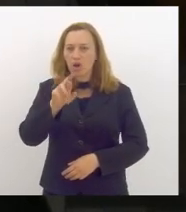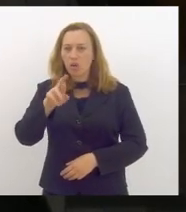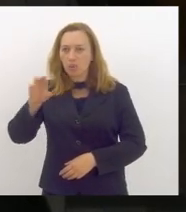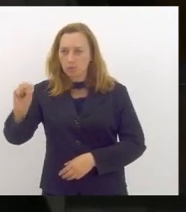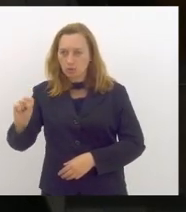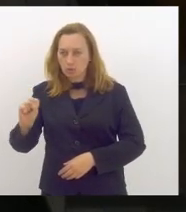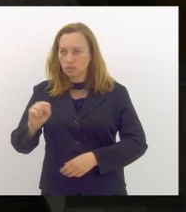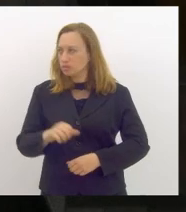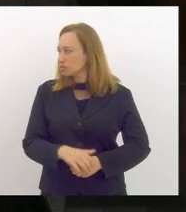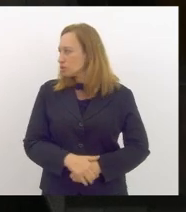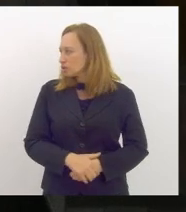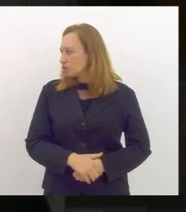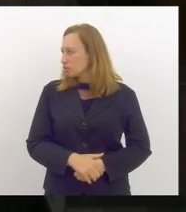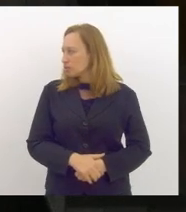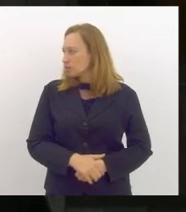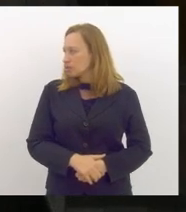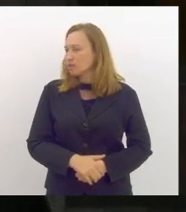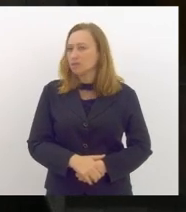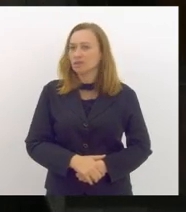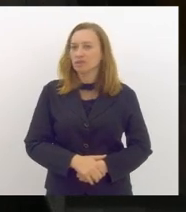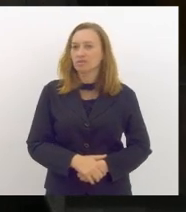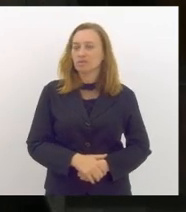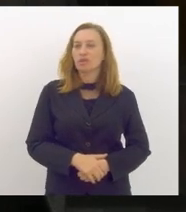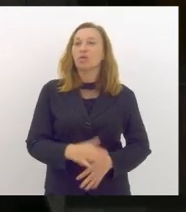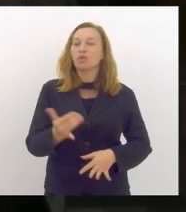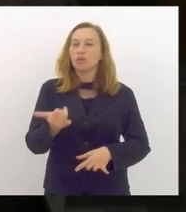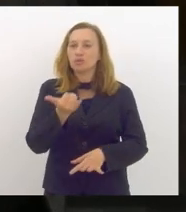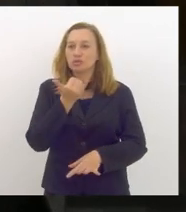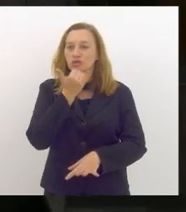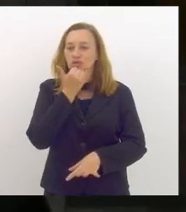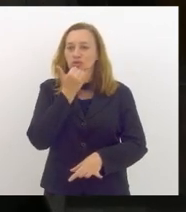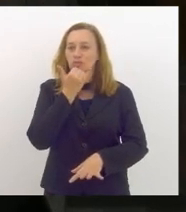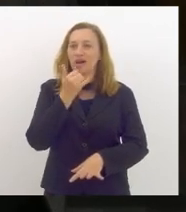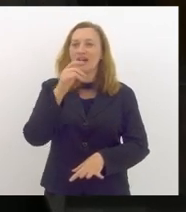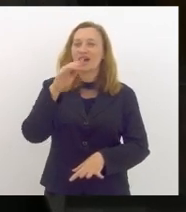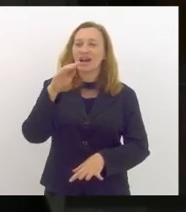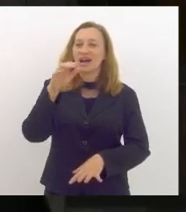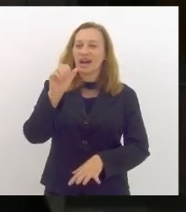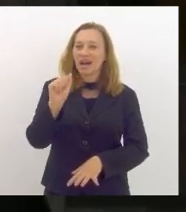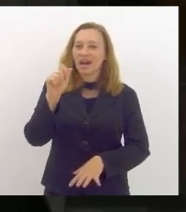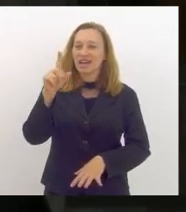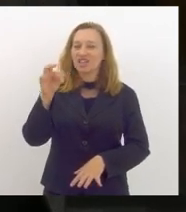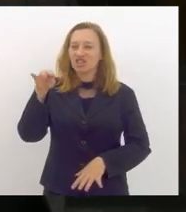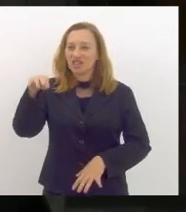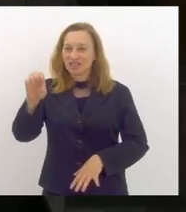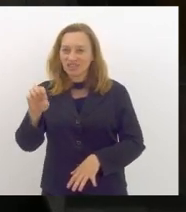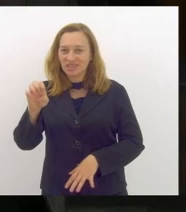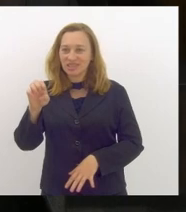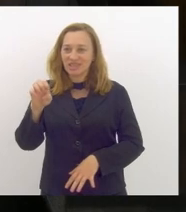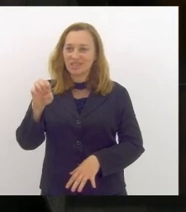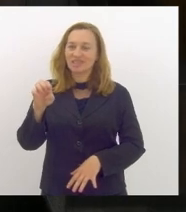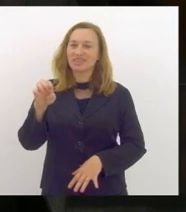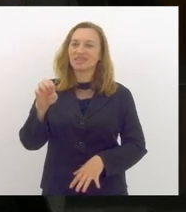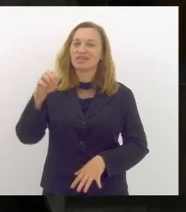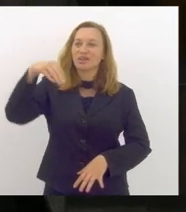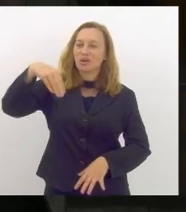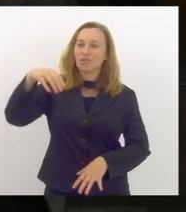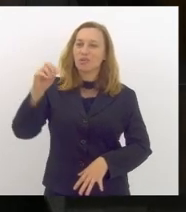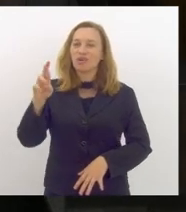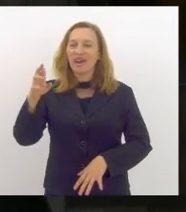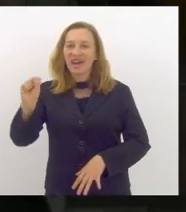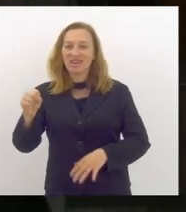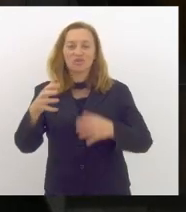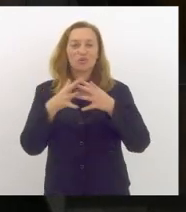o e Alexandre Morais Alexandre Barroso não pode ser tão misturando dois ministros